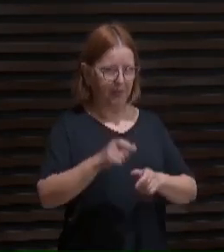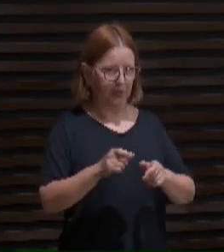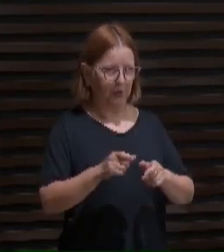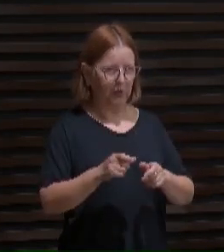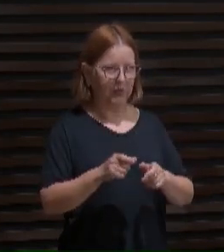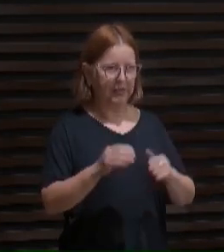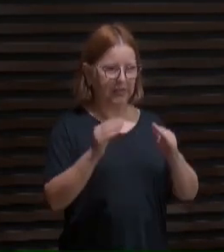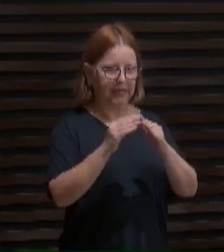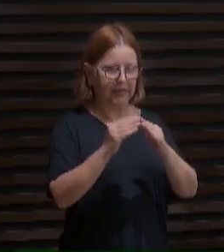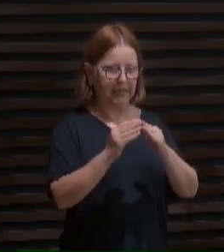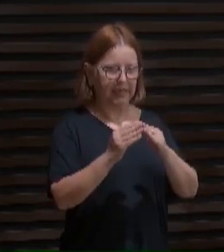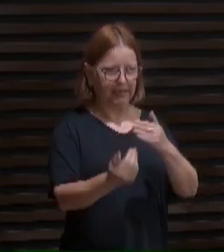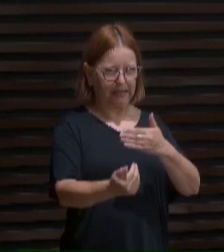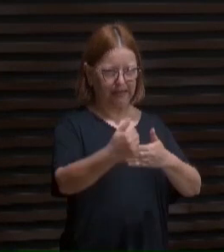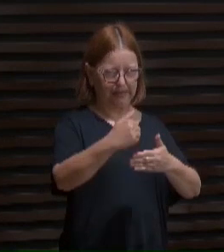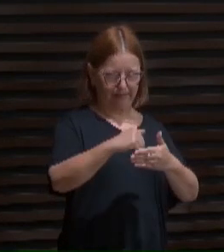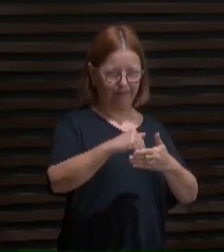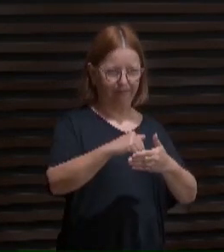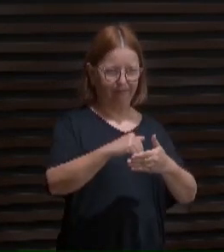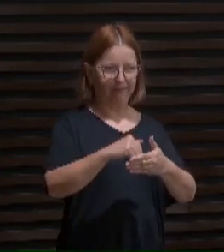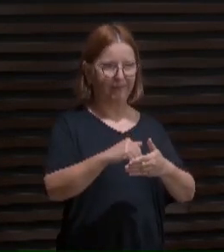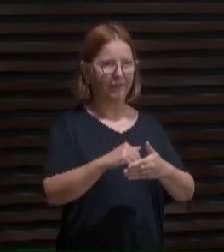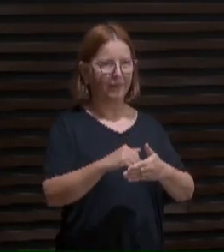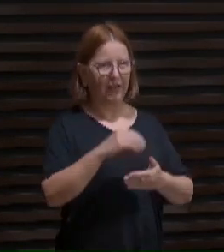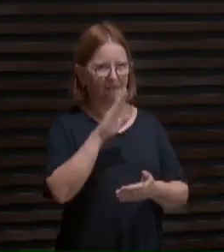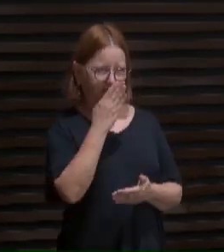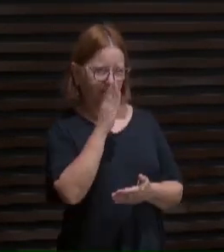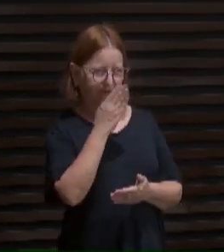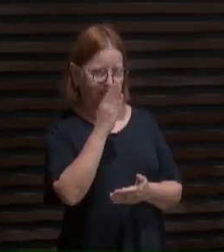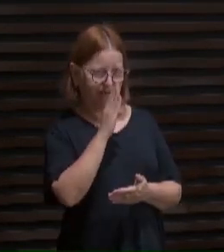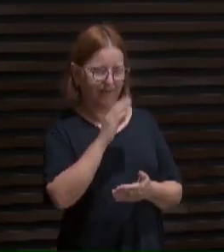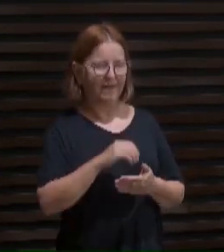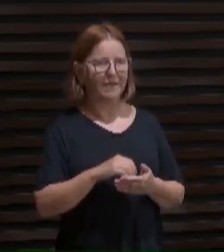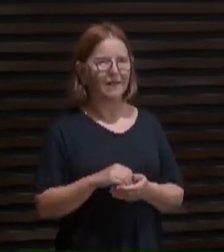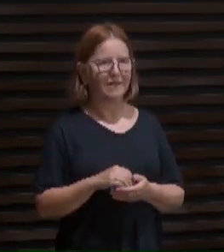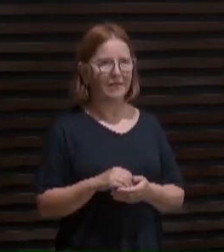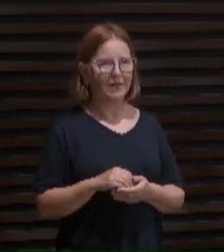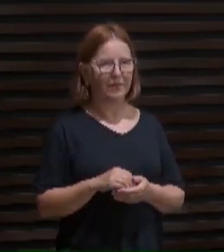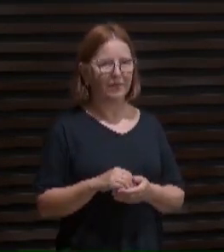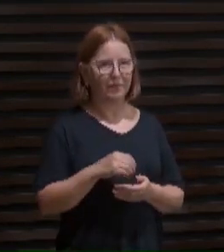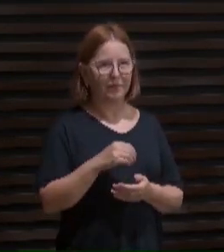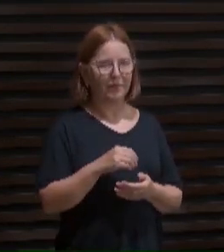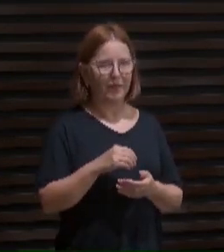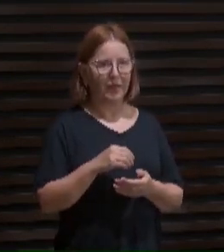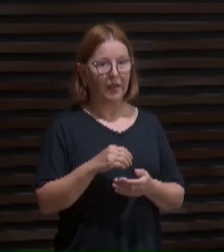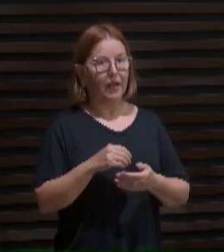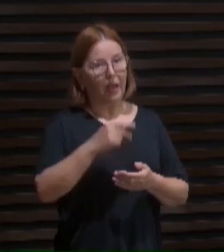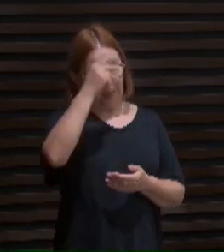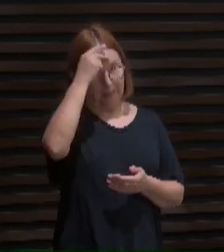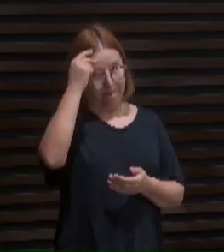Estes são os mestres cobra. São os caras bons em Bíblia,